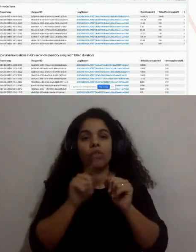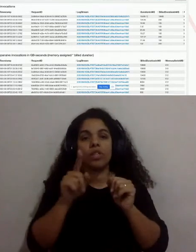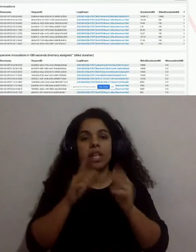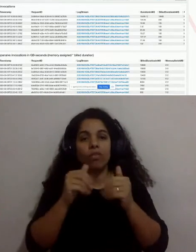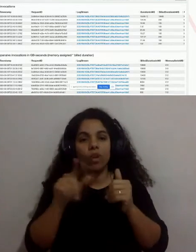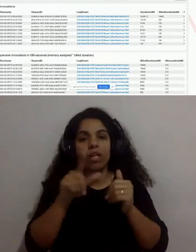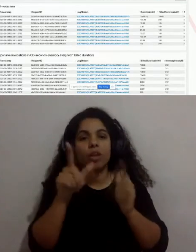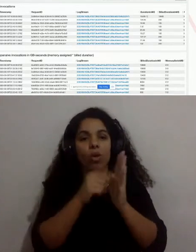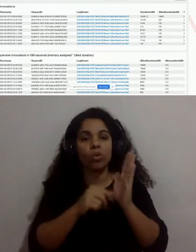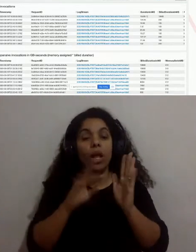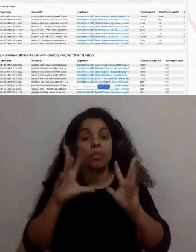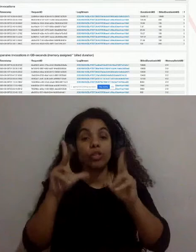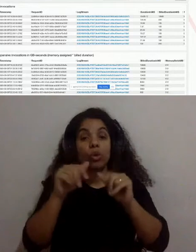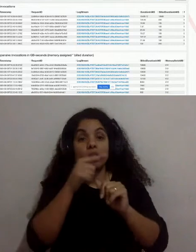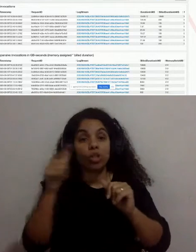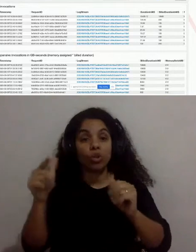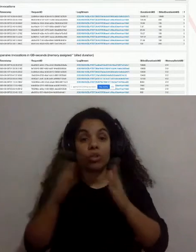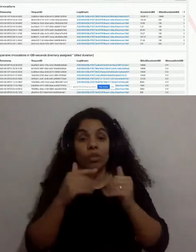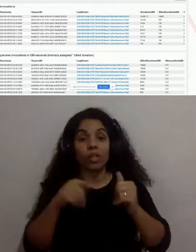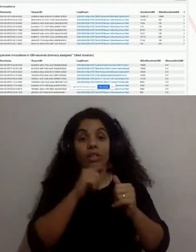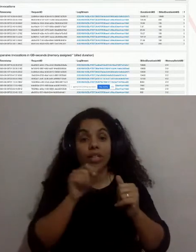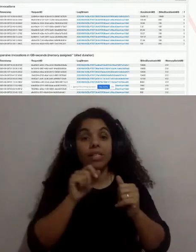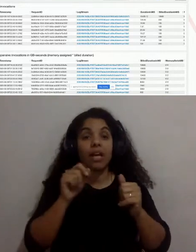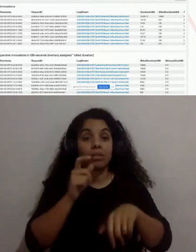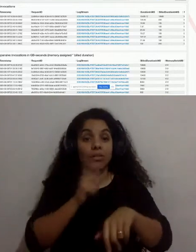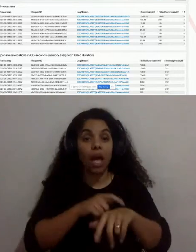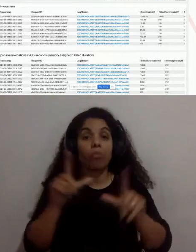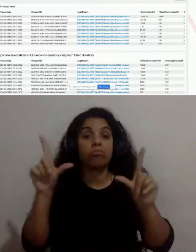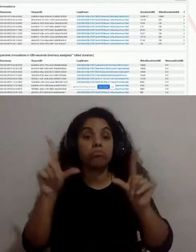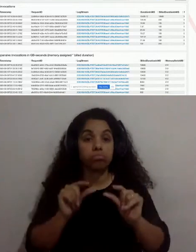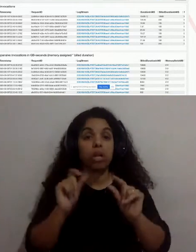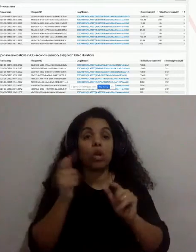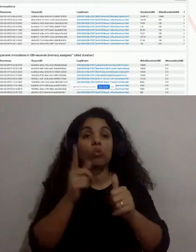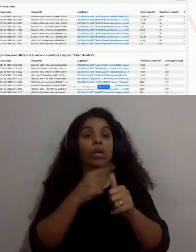invocação do Lambda, e todas as outras invocações estão sendo com um tempo bem menor do que a